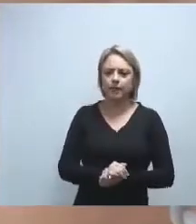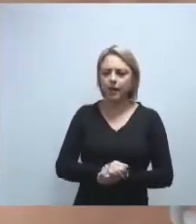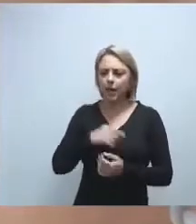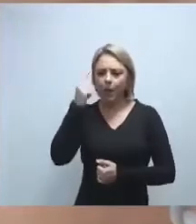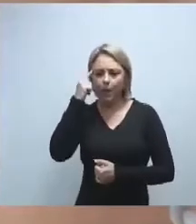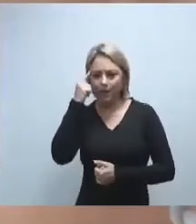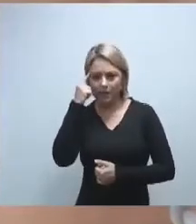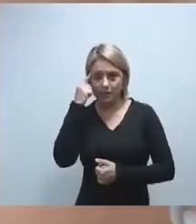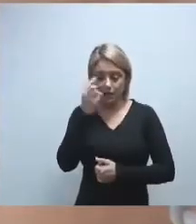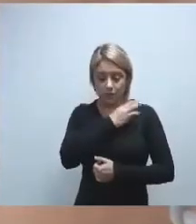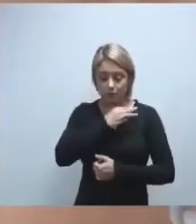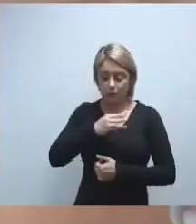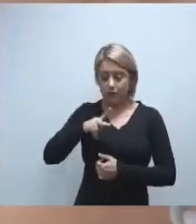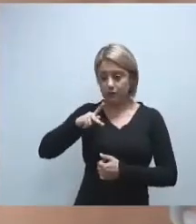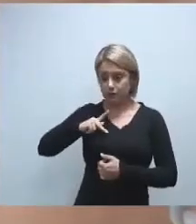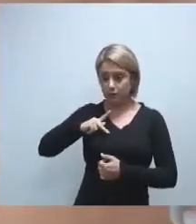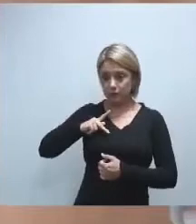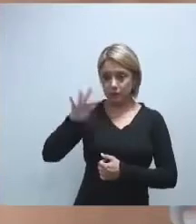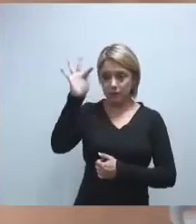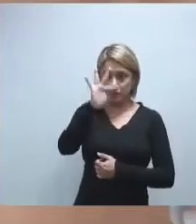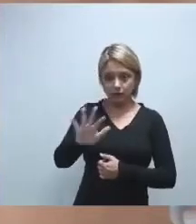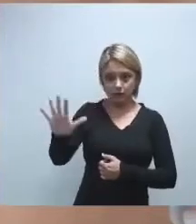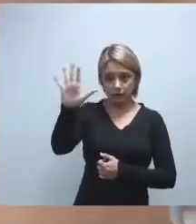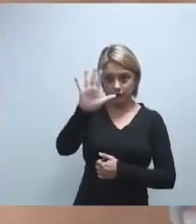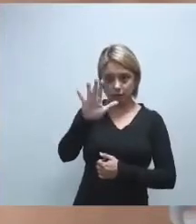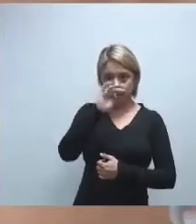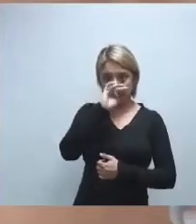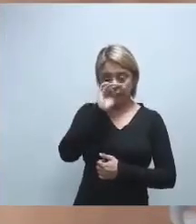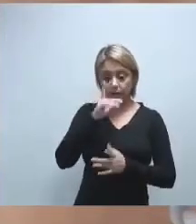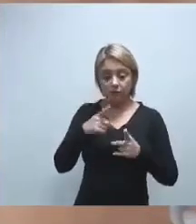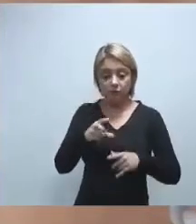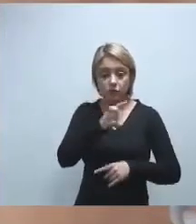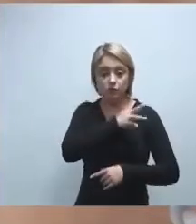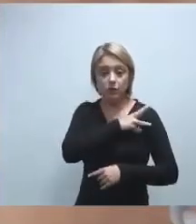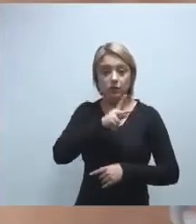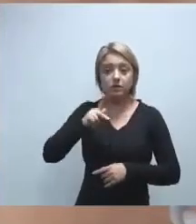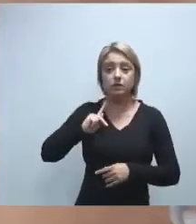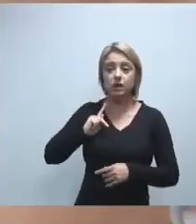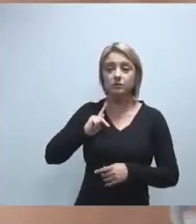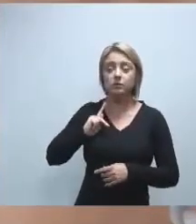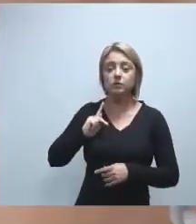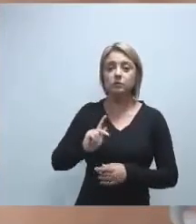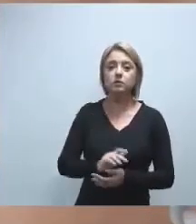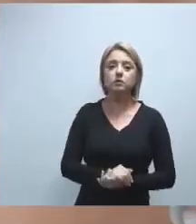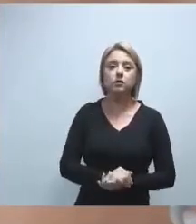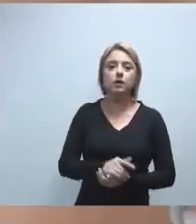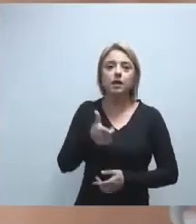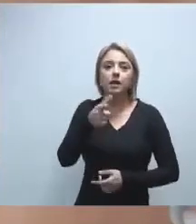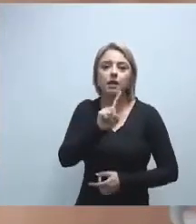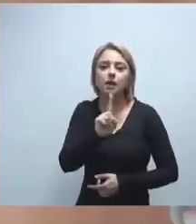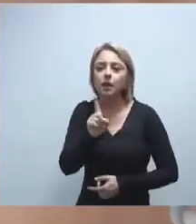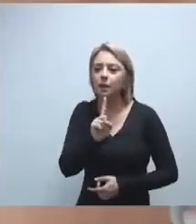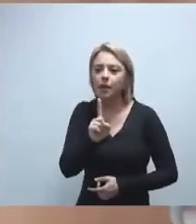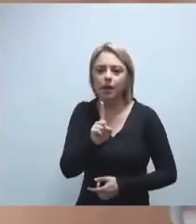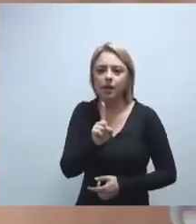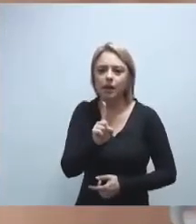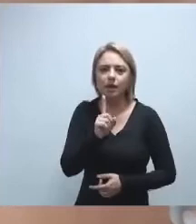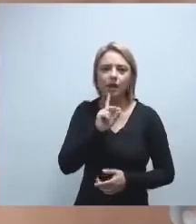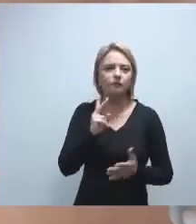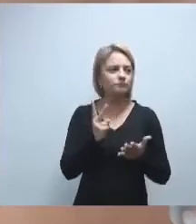pensei que o ministério público federal fosse o ministério público e não era ministério